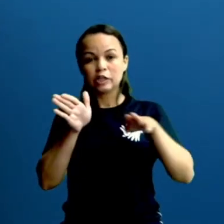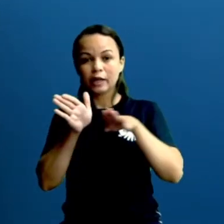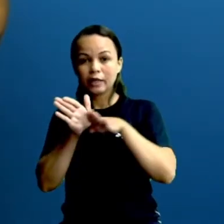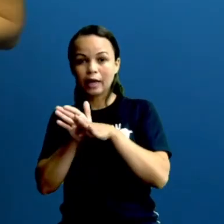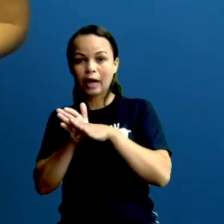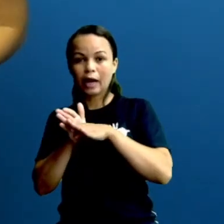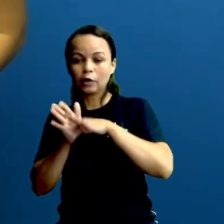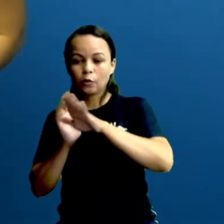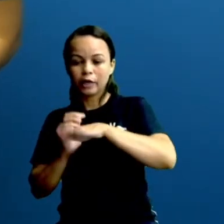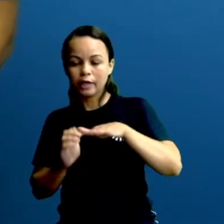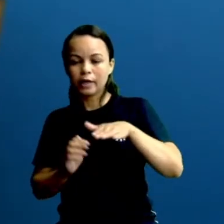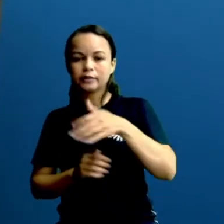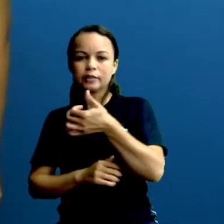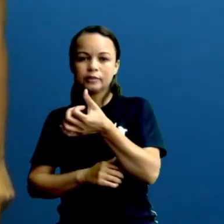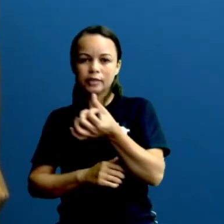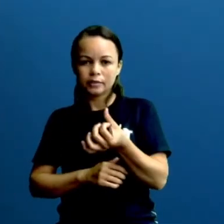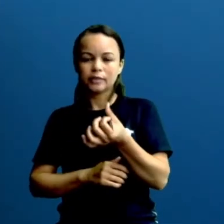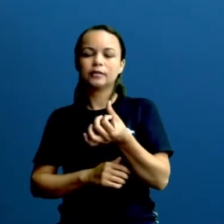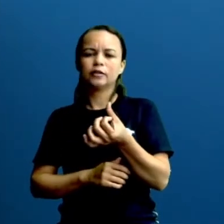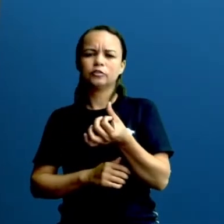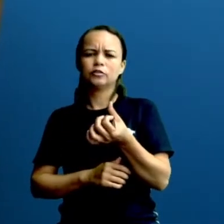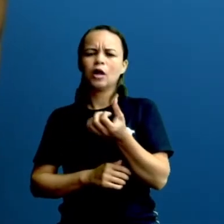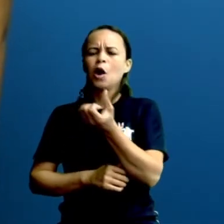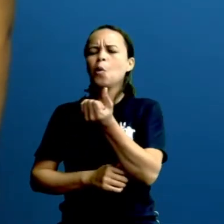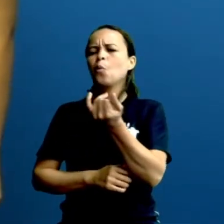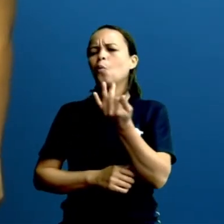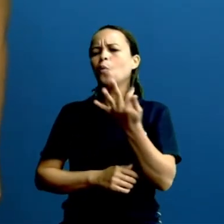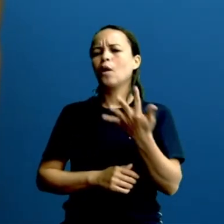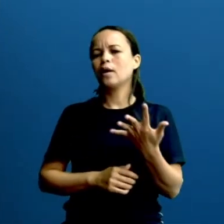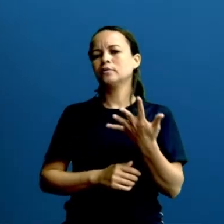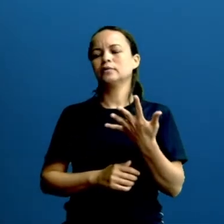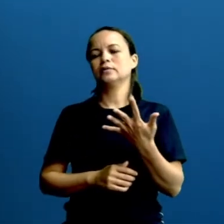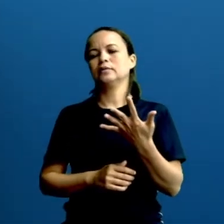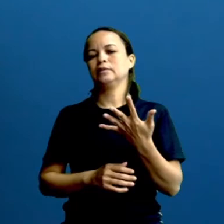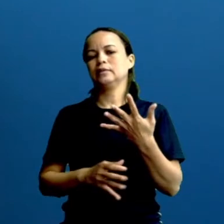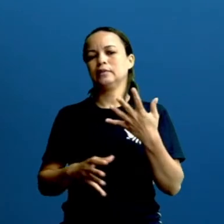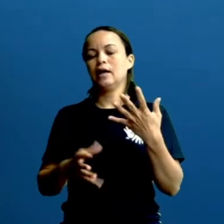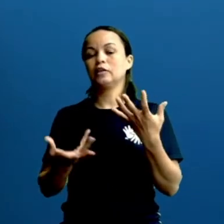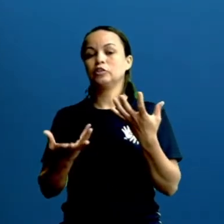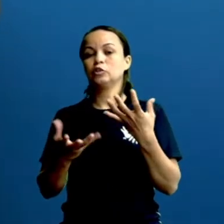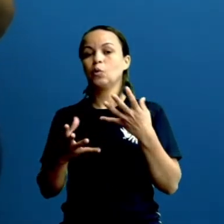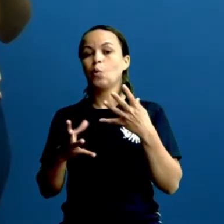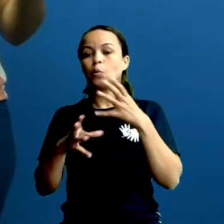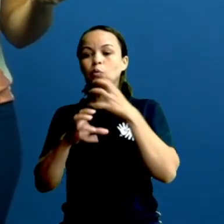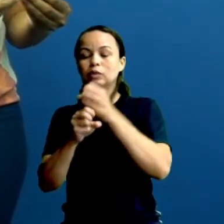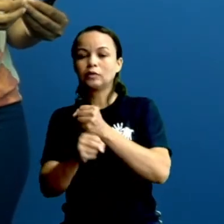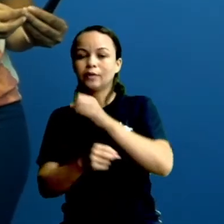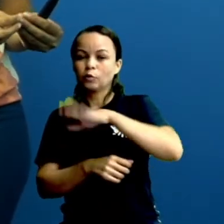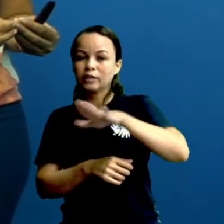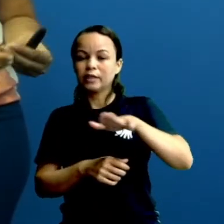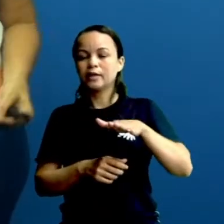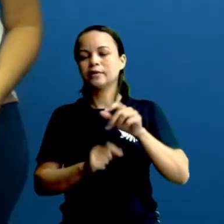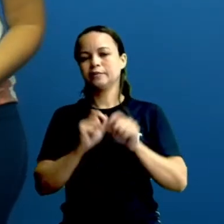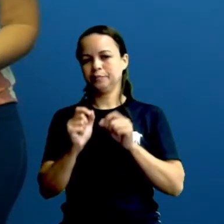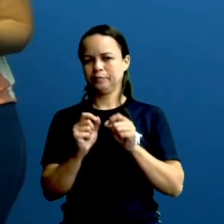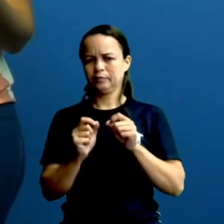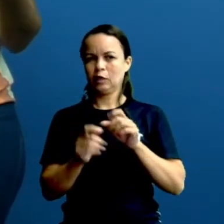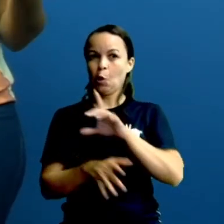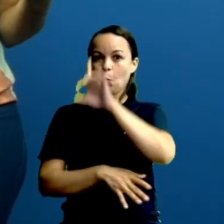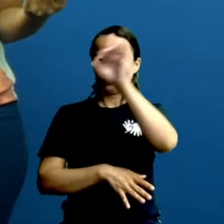mais 16. Quantas crianças ficaram ao todo? Ó, eu tinha 10